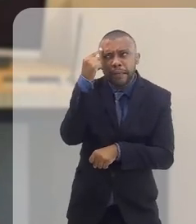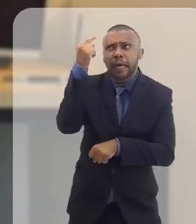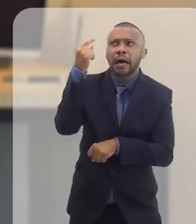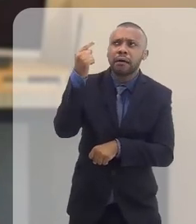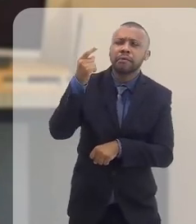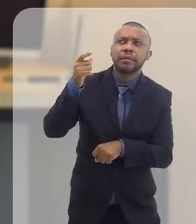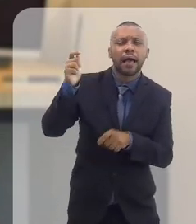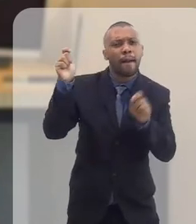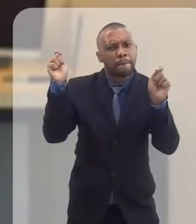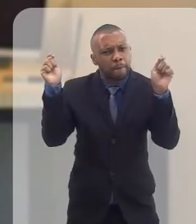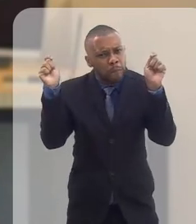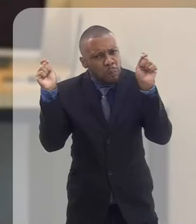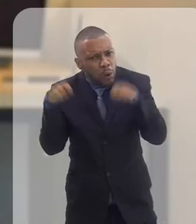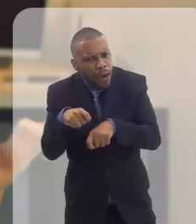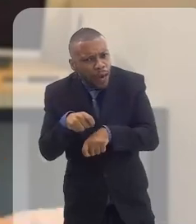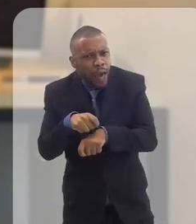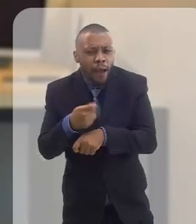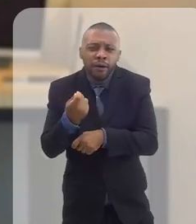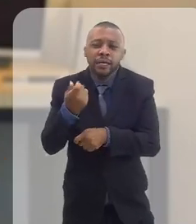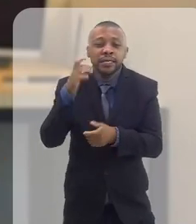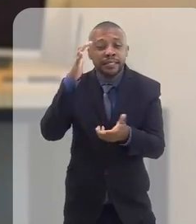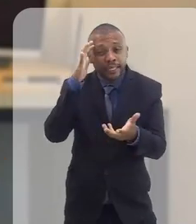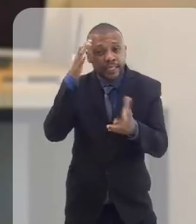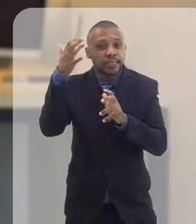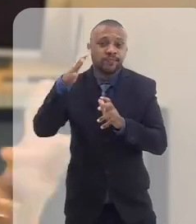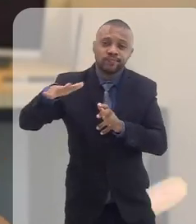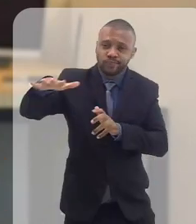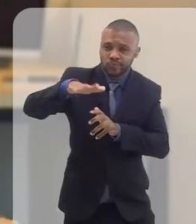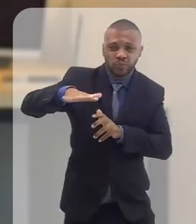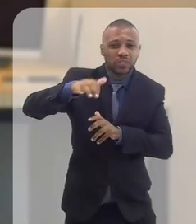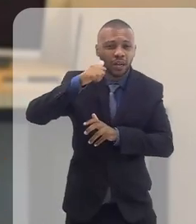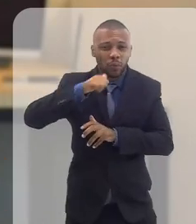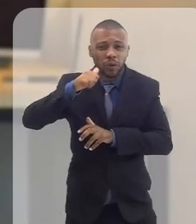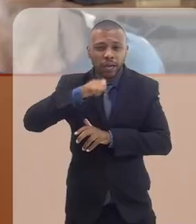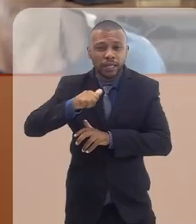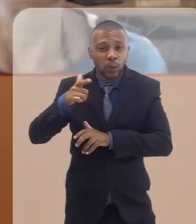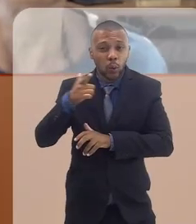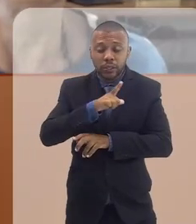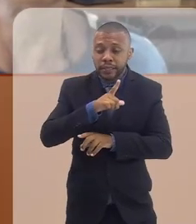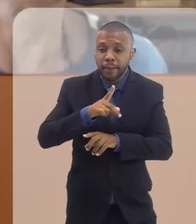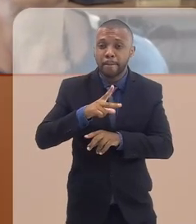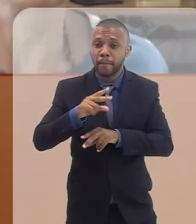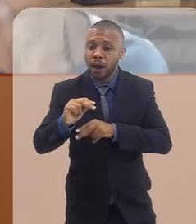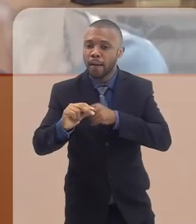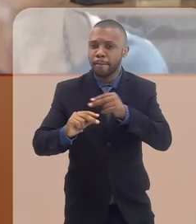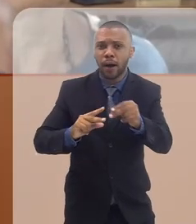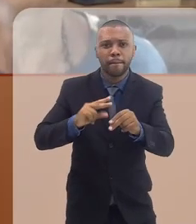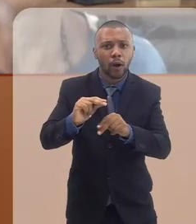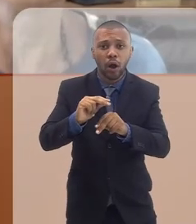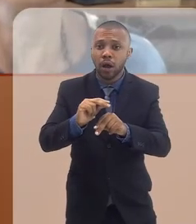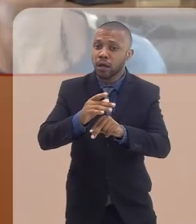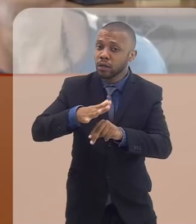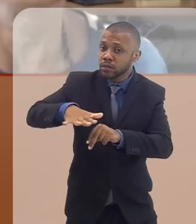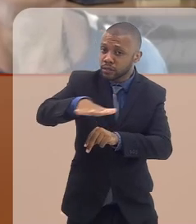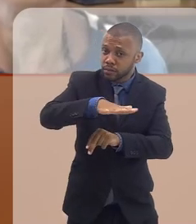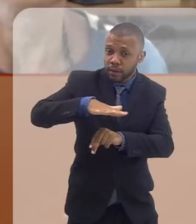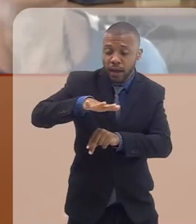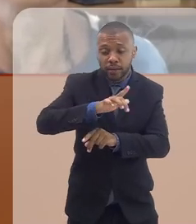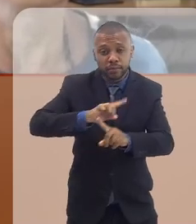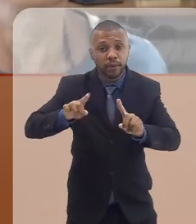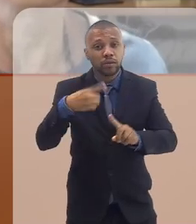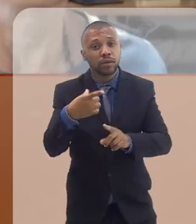nem se pensava ser possível esse cenário, mas já está mais do